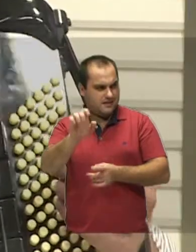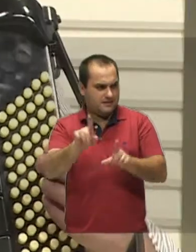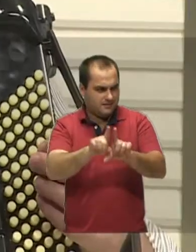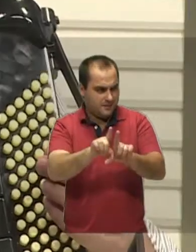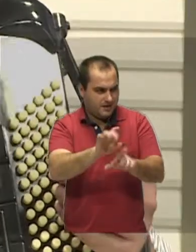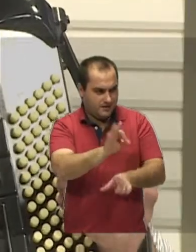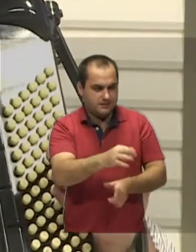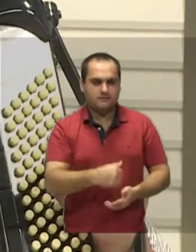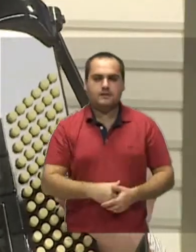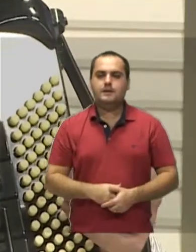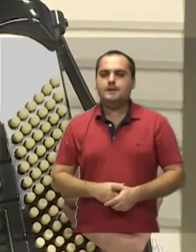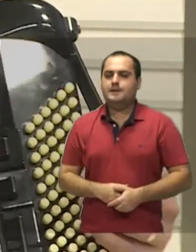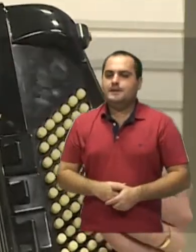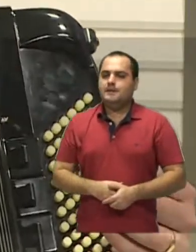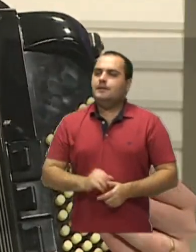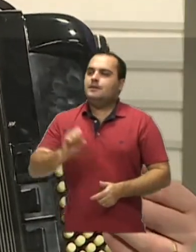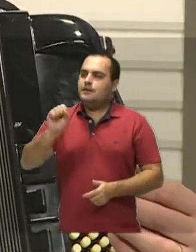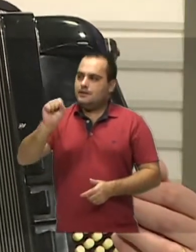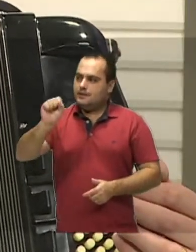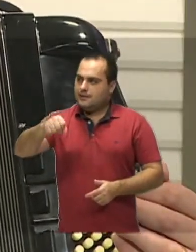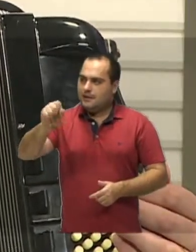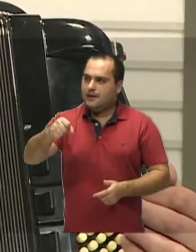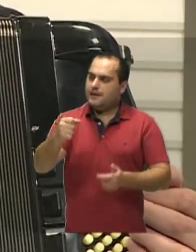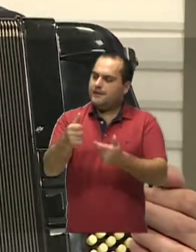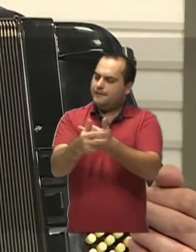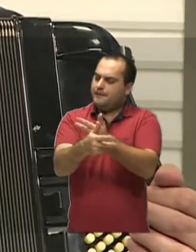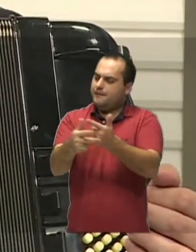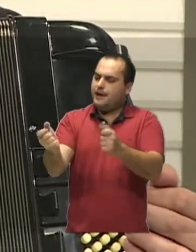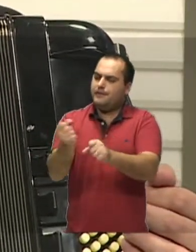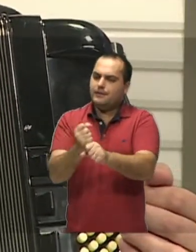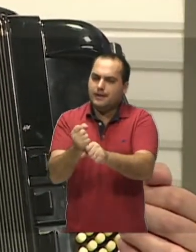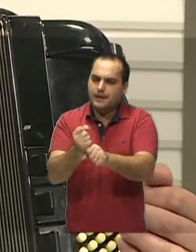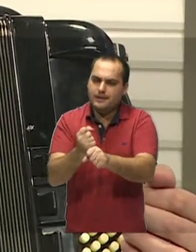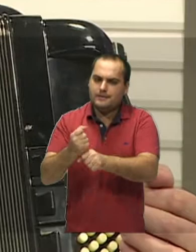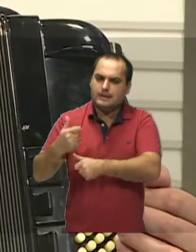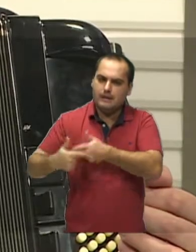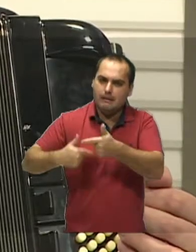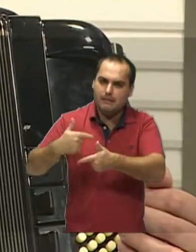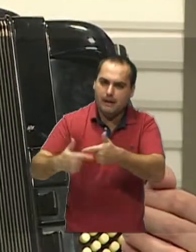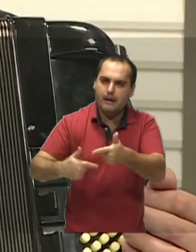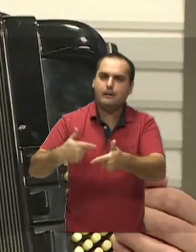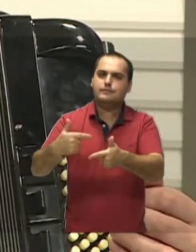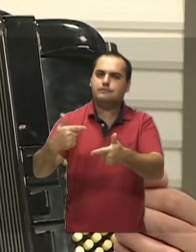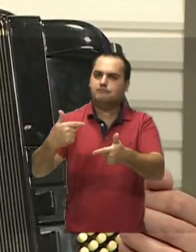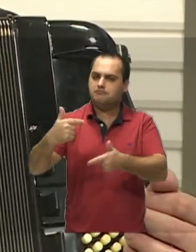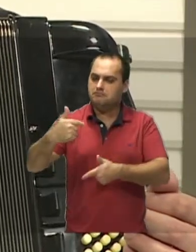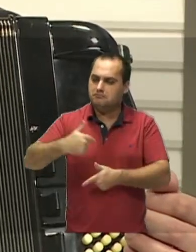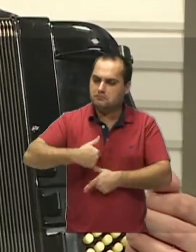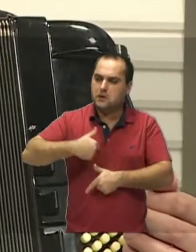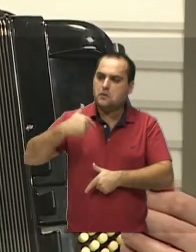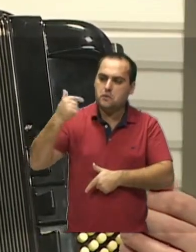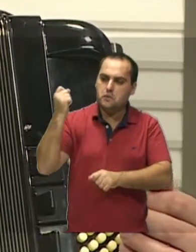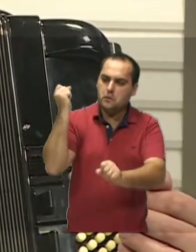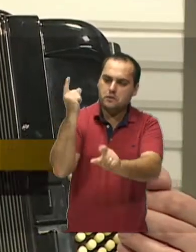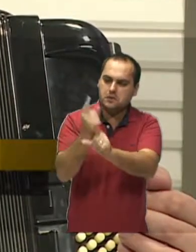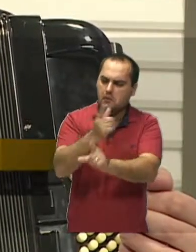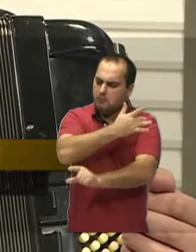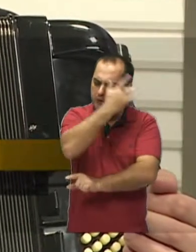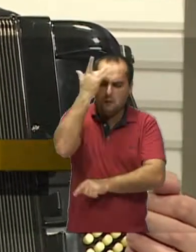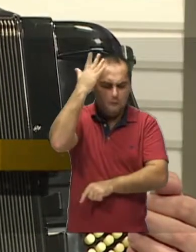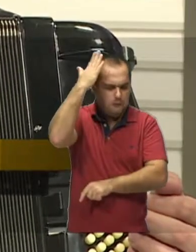sorte, né, nesses anos de carreira, de poder topar de frente com esses monstros, né, da música